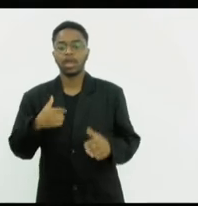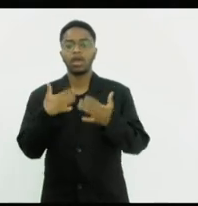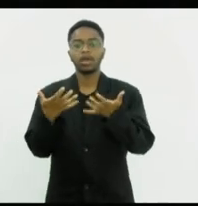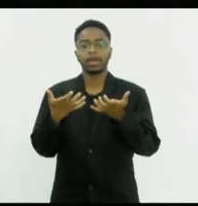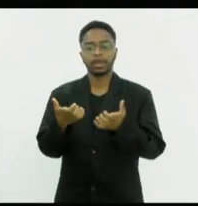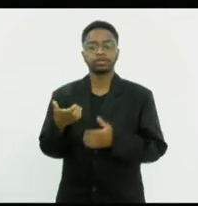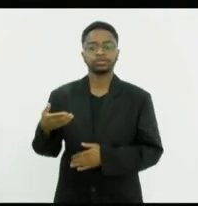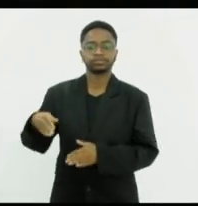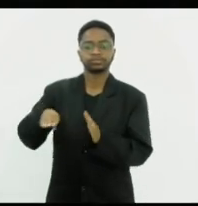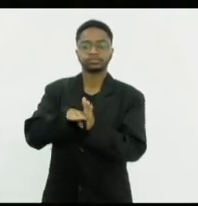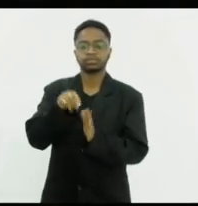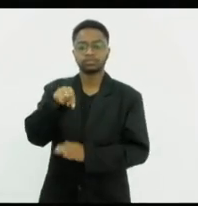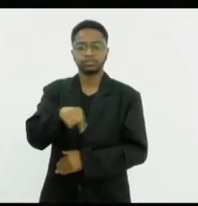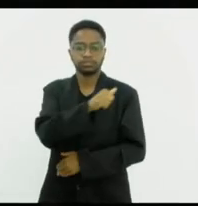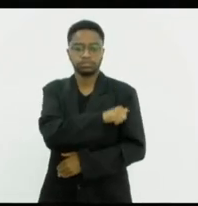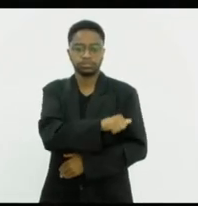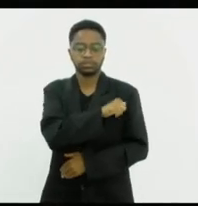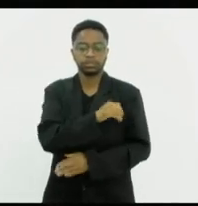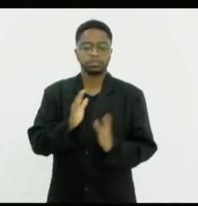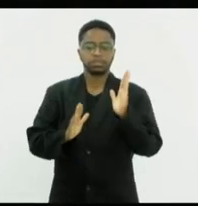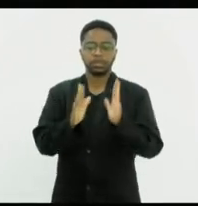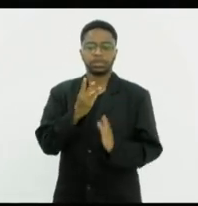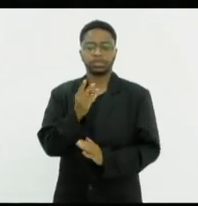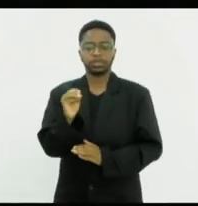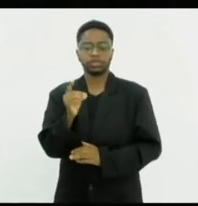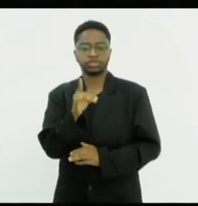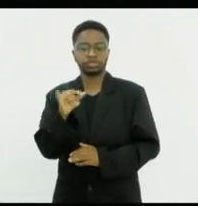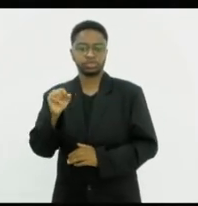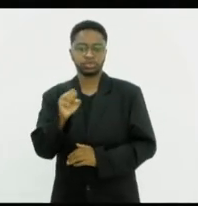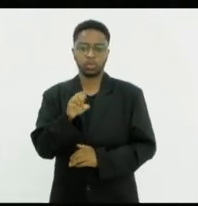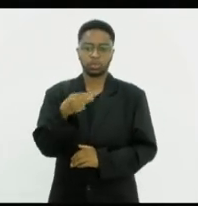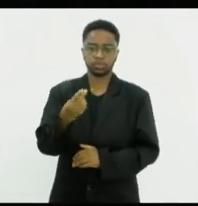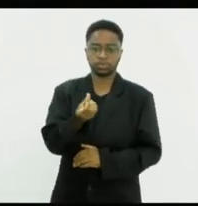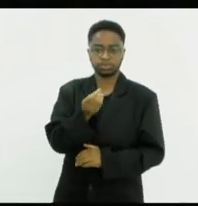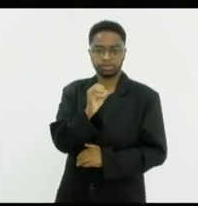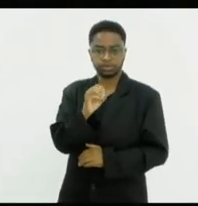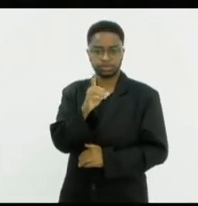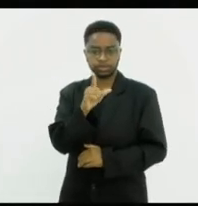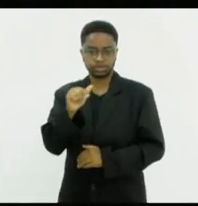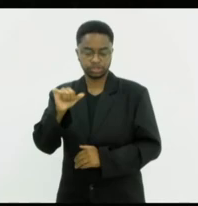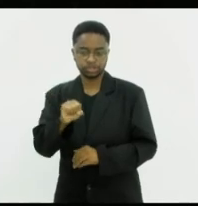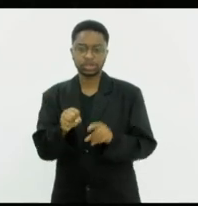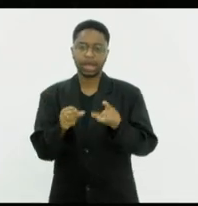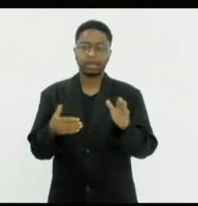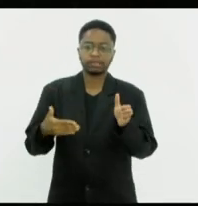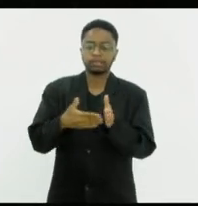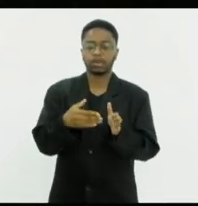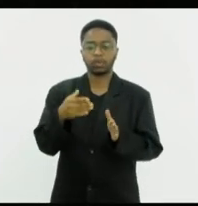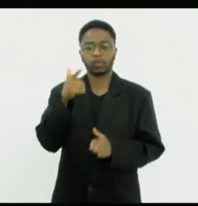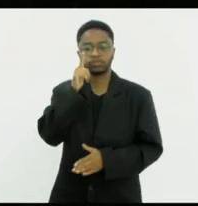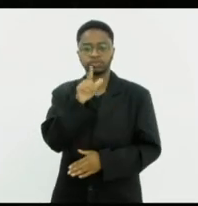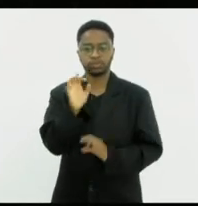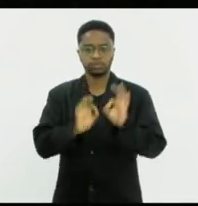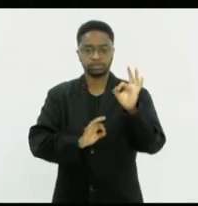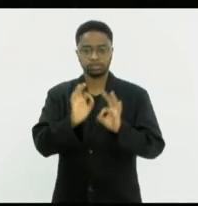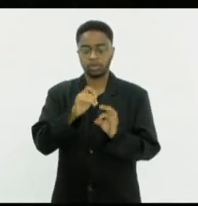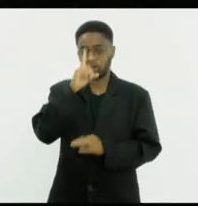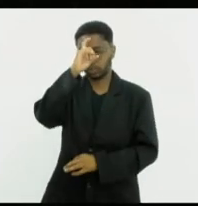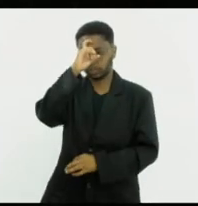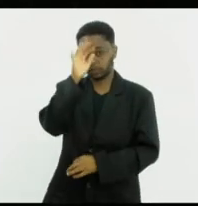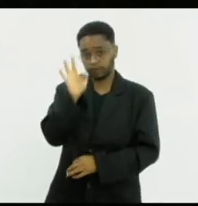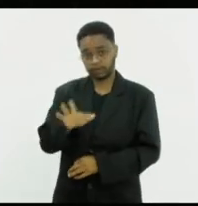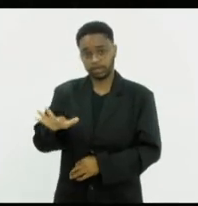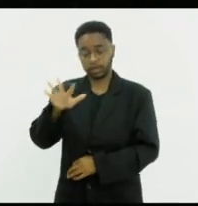no Rio de Janeiro durante 30, 60 dias, até colocar os hospitais federais nos trilhos. Colocasse os hospitais federais